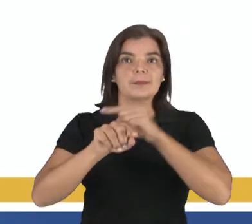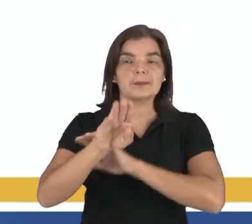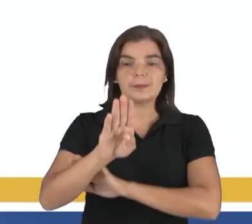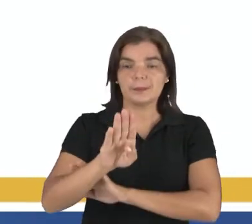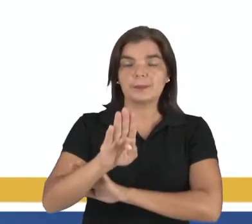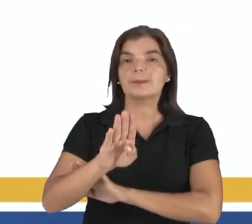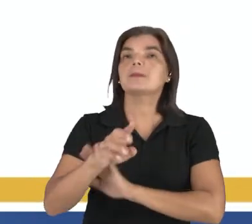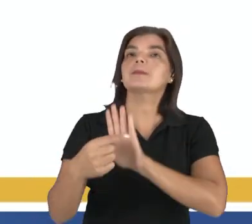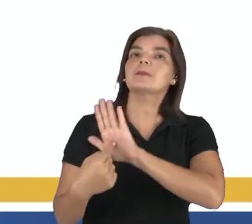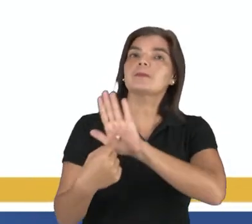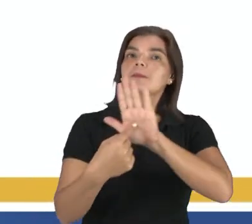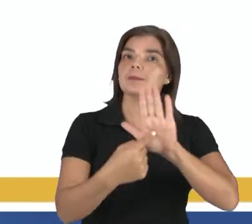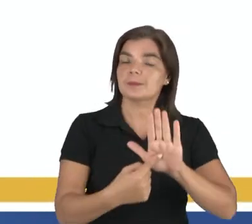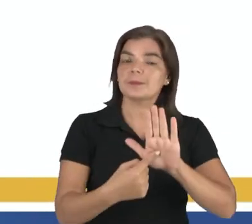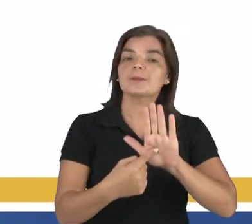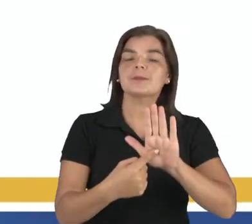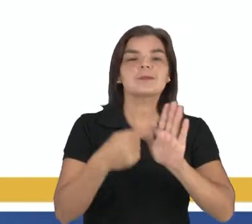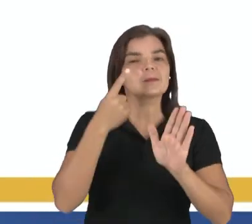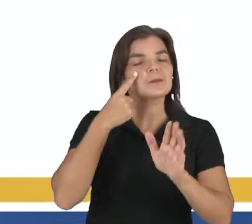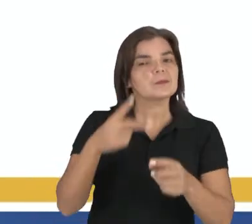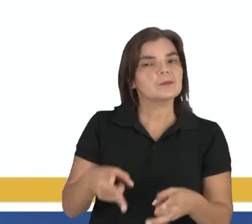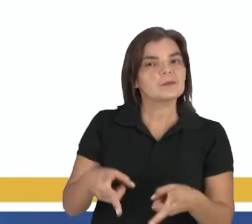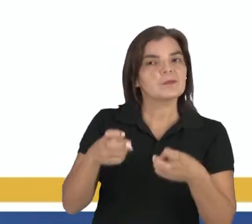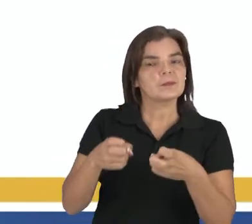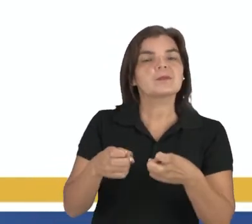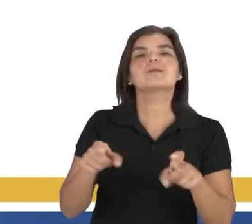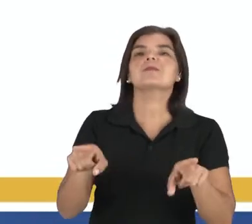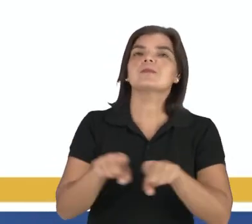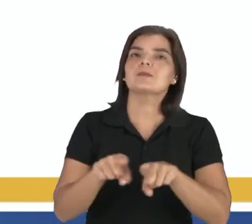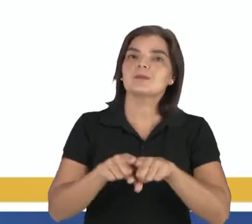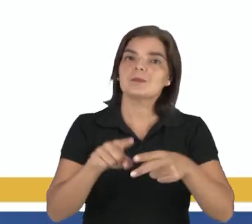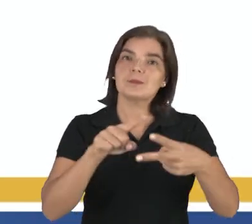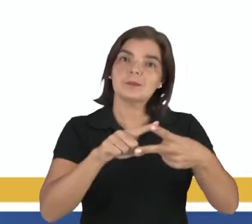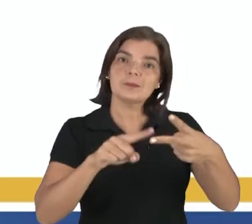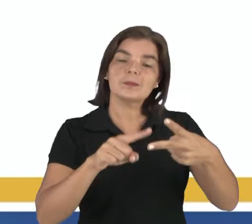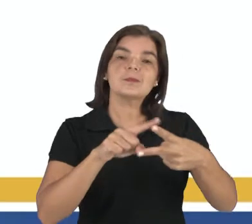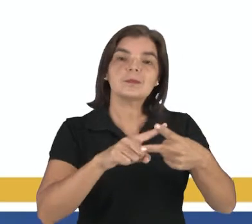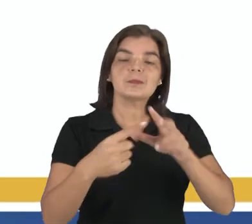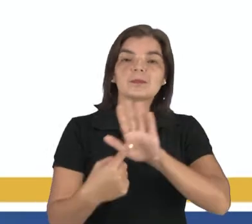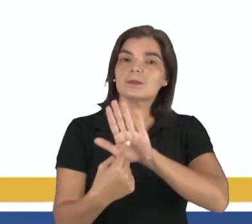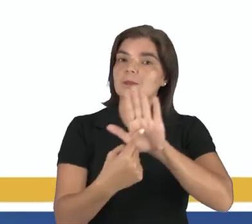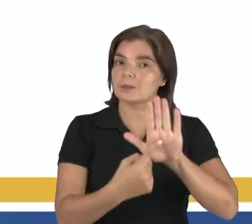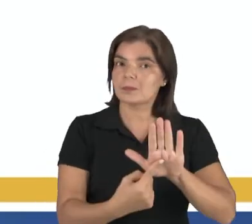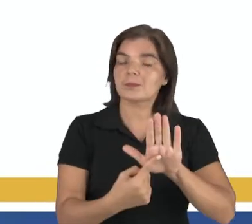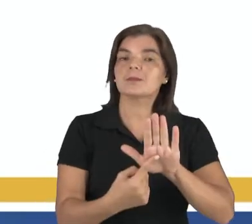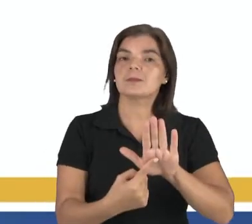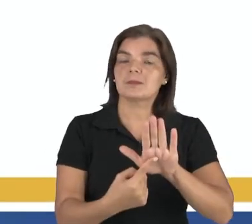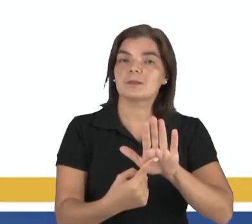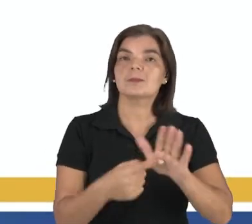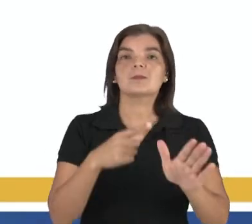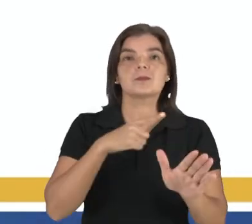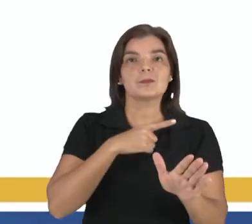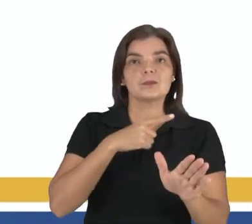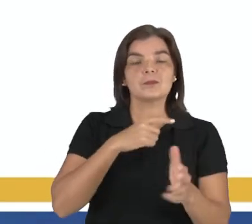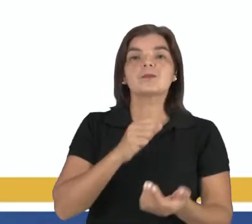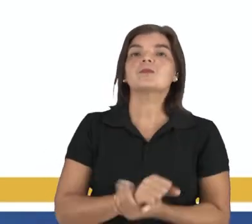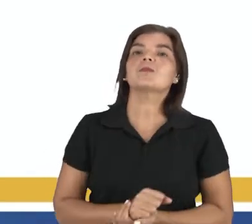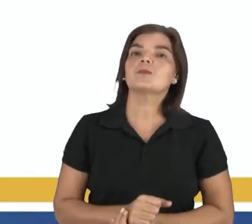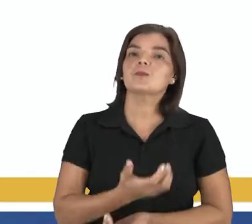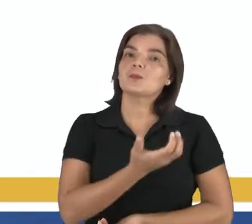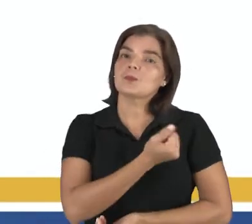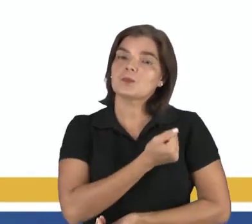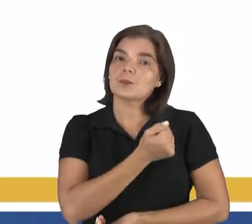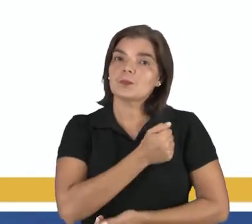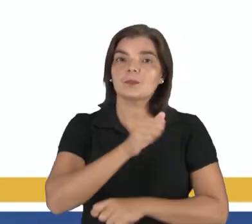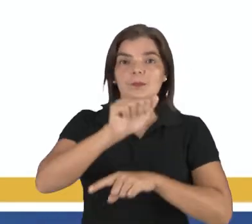dividido para B. Nesse caso, vocês vão perceber na telinha que nós temos duas formas representativas, onde nós temos o